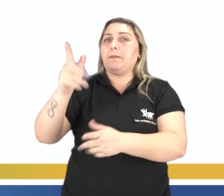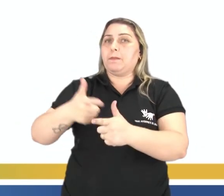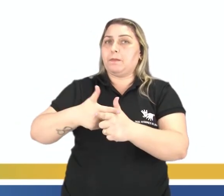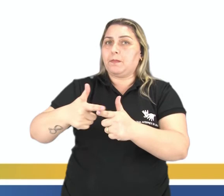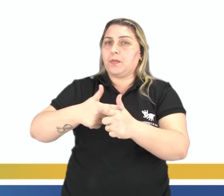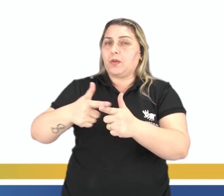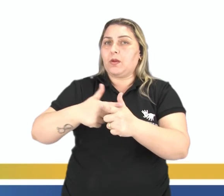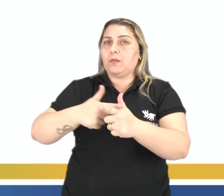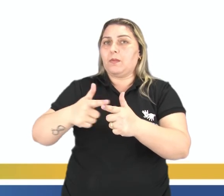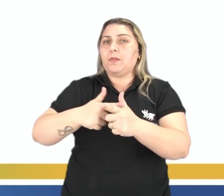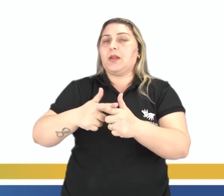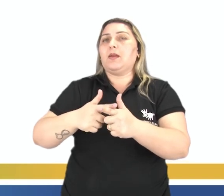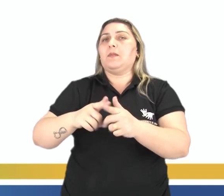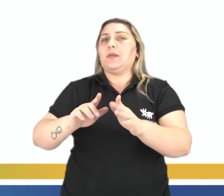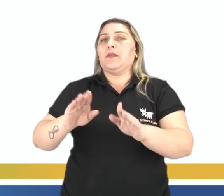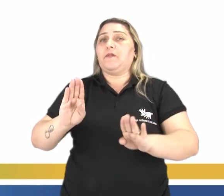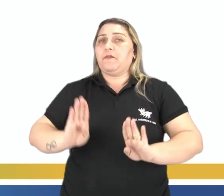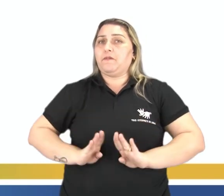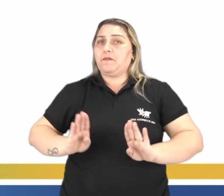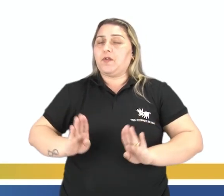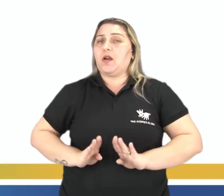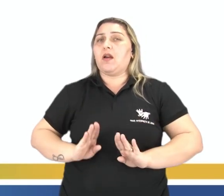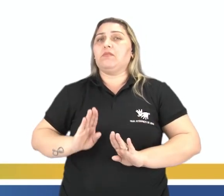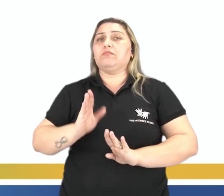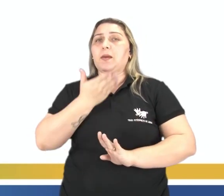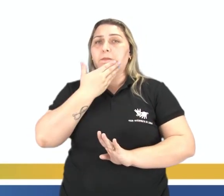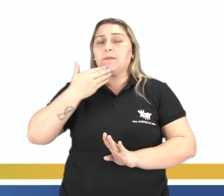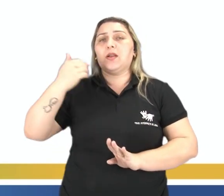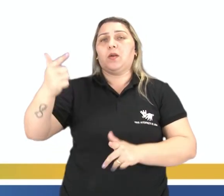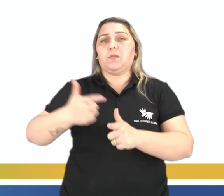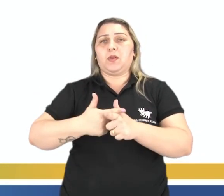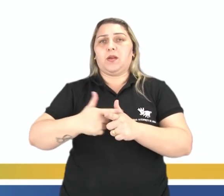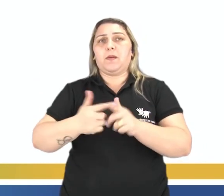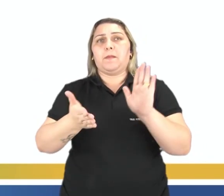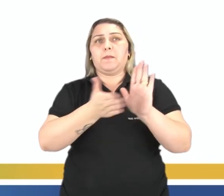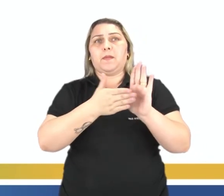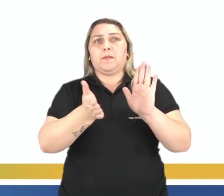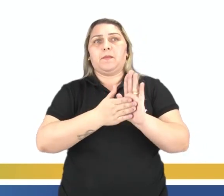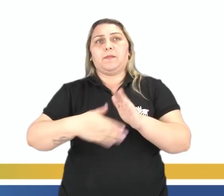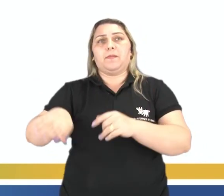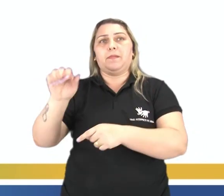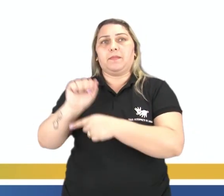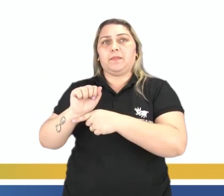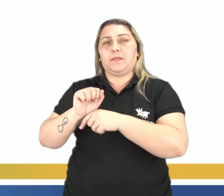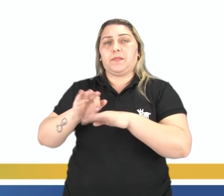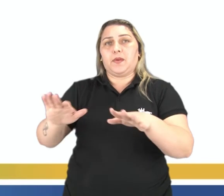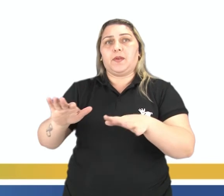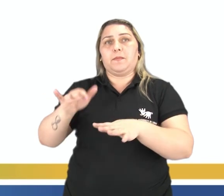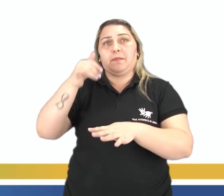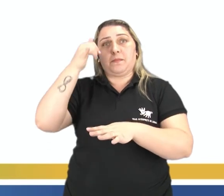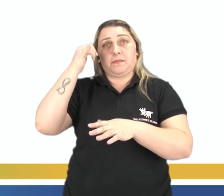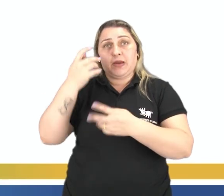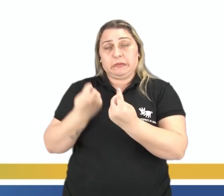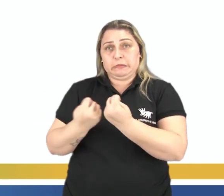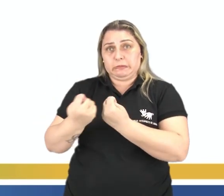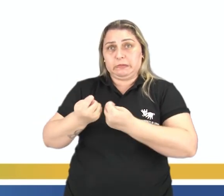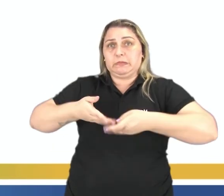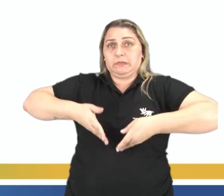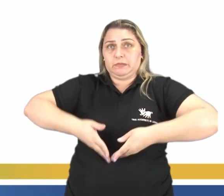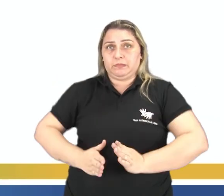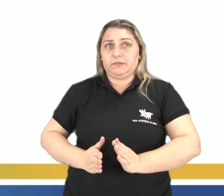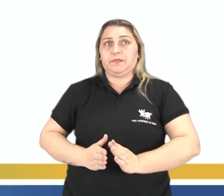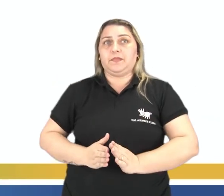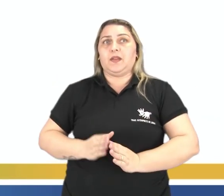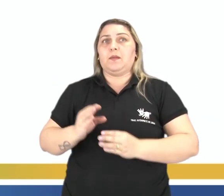razão do excesso de pessoas no mundo. Como solução para esse problema, Malthus propôs a difusão de métodos de controle